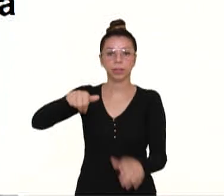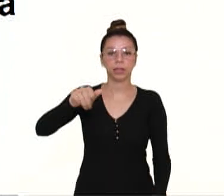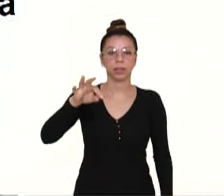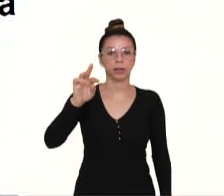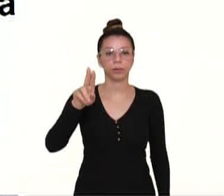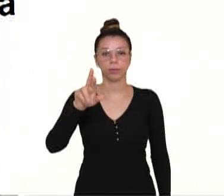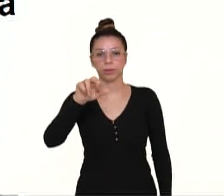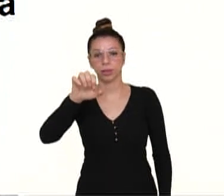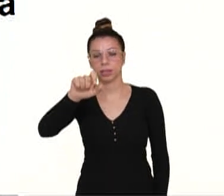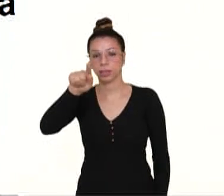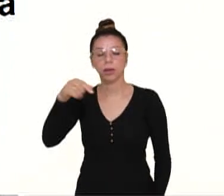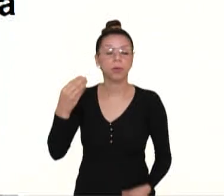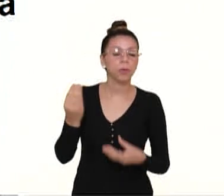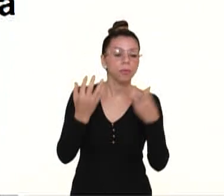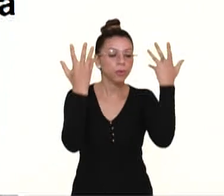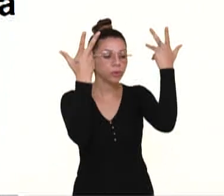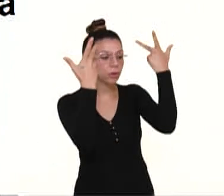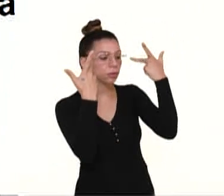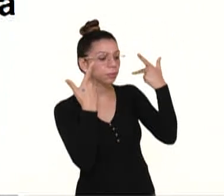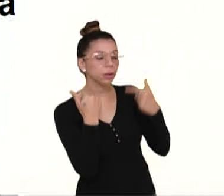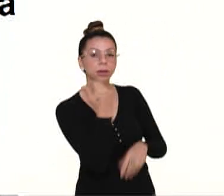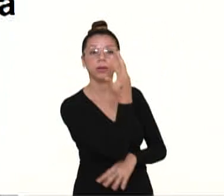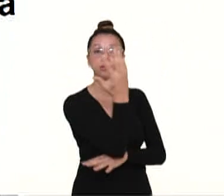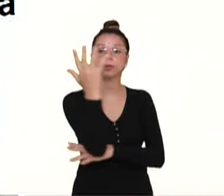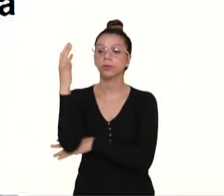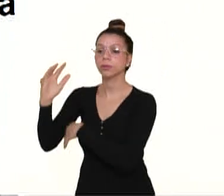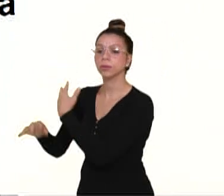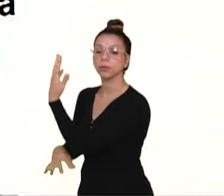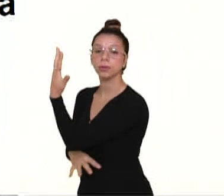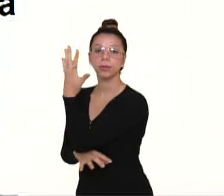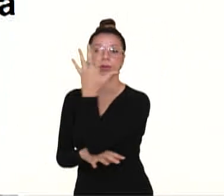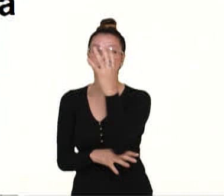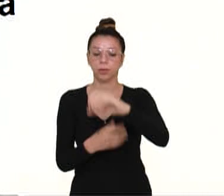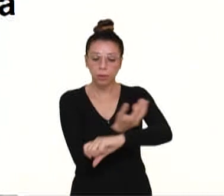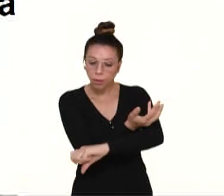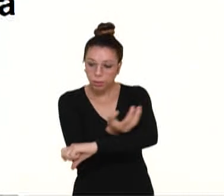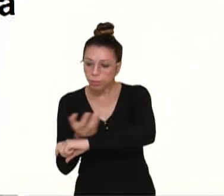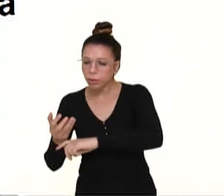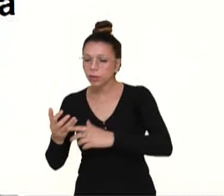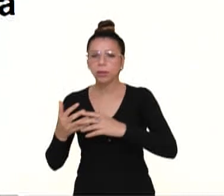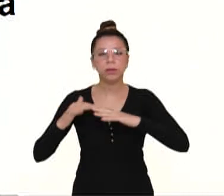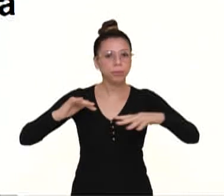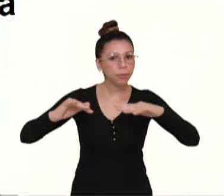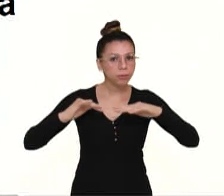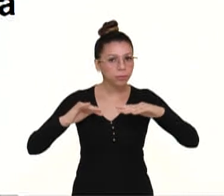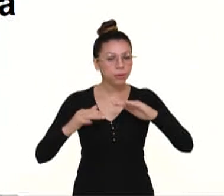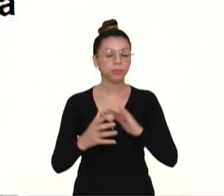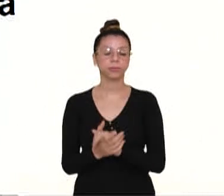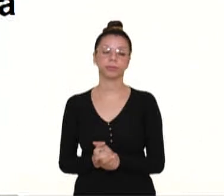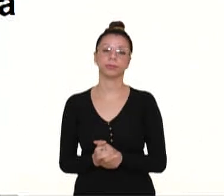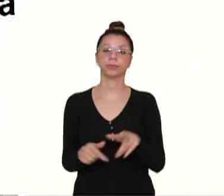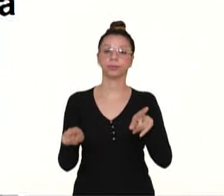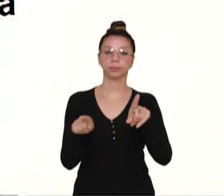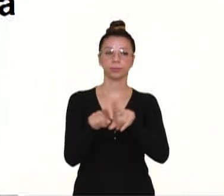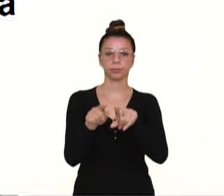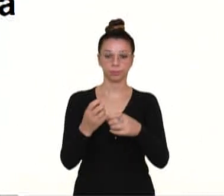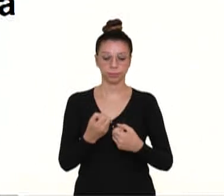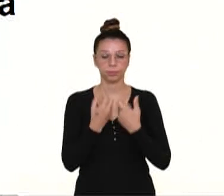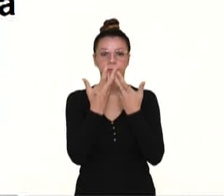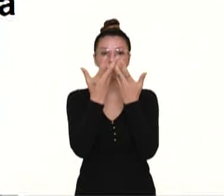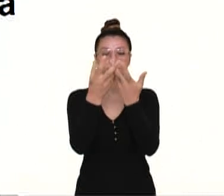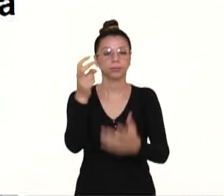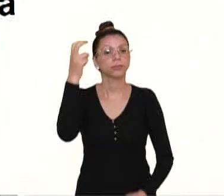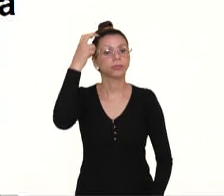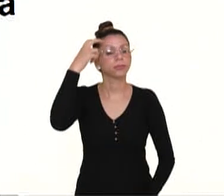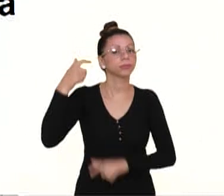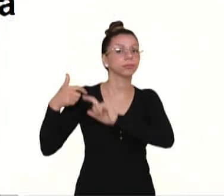os animais, como que as árvores, as plantas se movimentam, né? Também vimos que as manifestações culturais